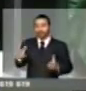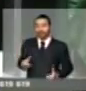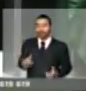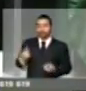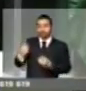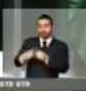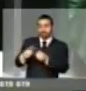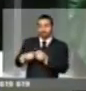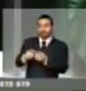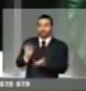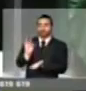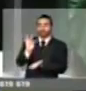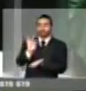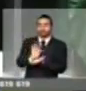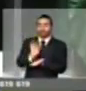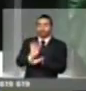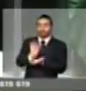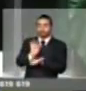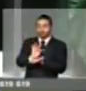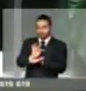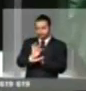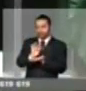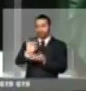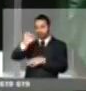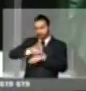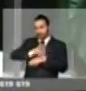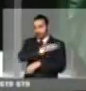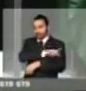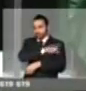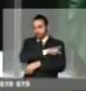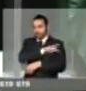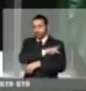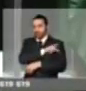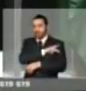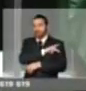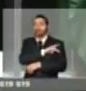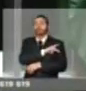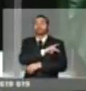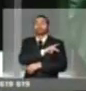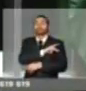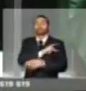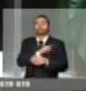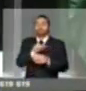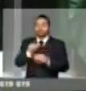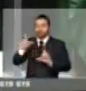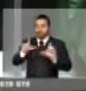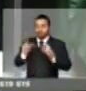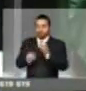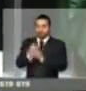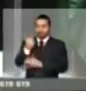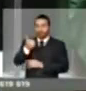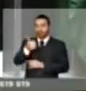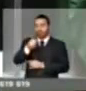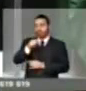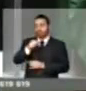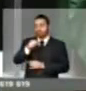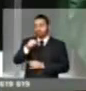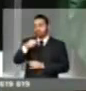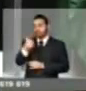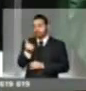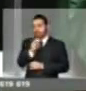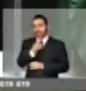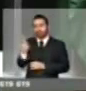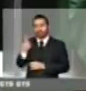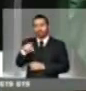Teresina, capital do estado do Piauí, fundada em 86, com o nome de TV Pioneira,